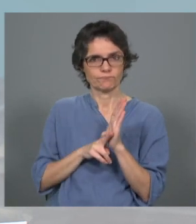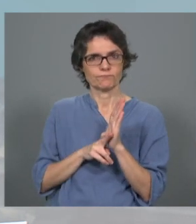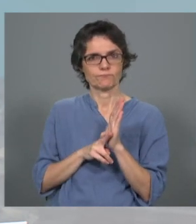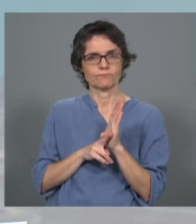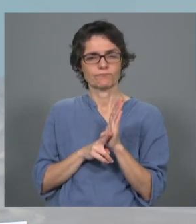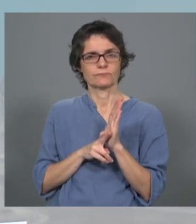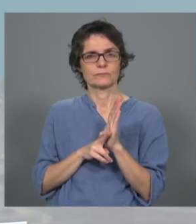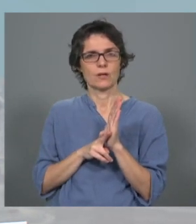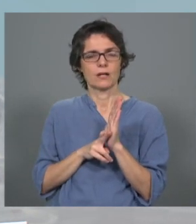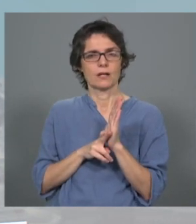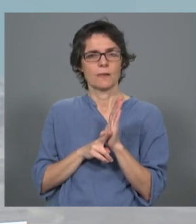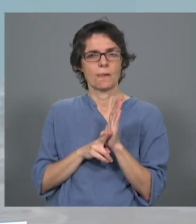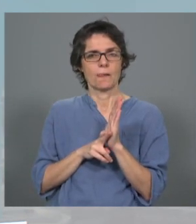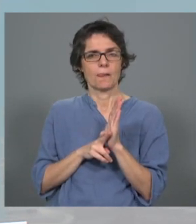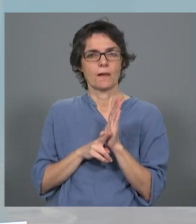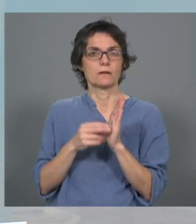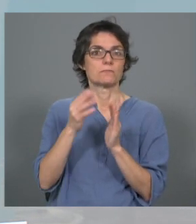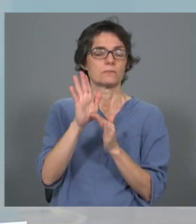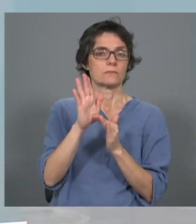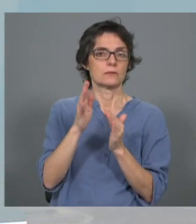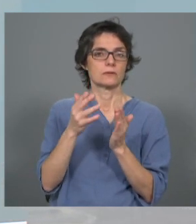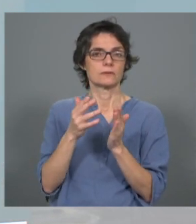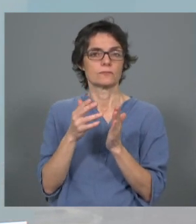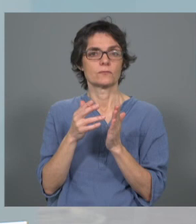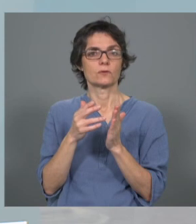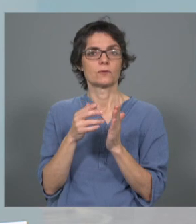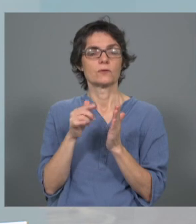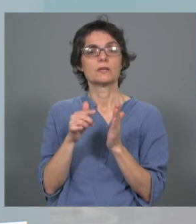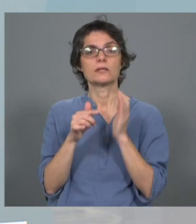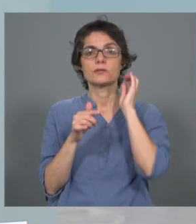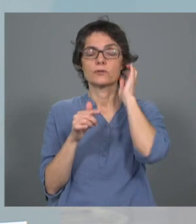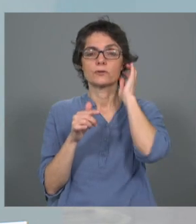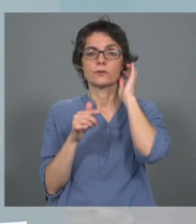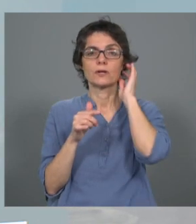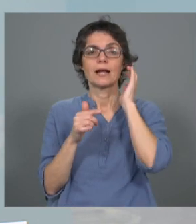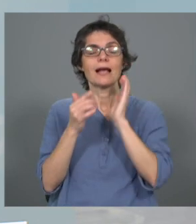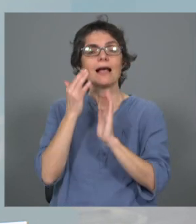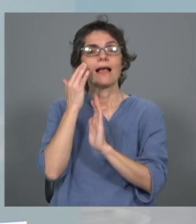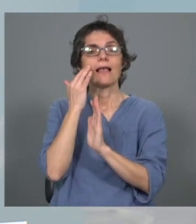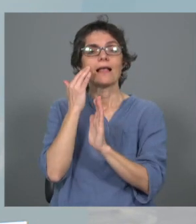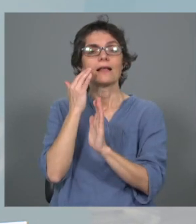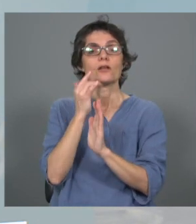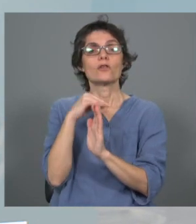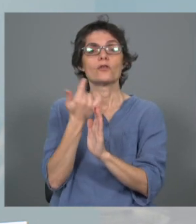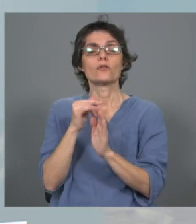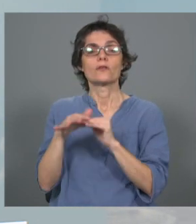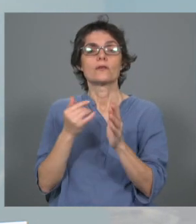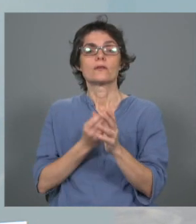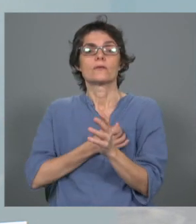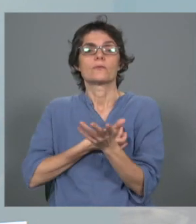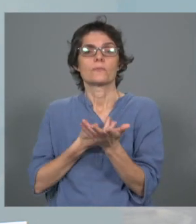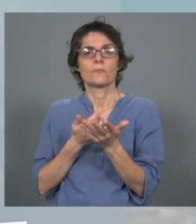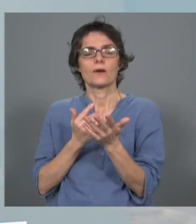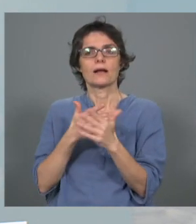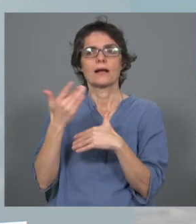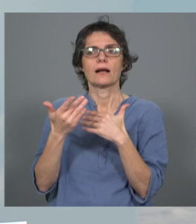esta de que amemos, não amemos com as palavras e com a língua, mas com o coração, não é? E com as nossas obras e com os nossos gestos. Isto